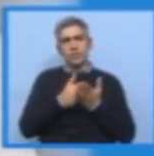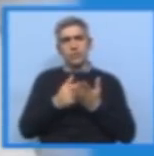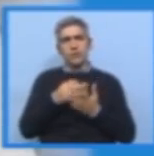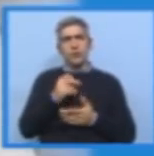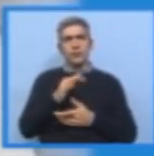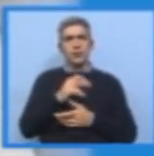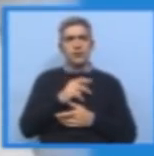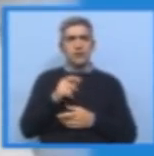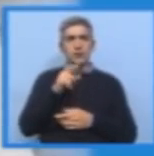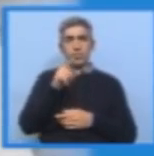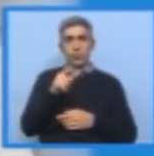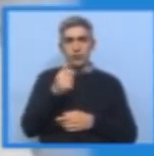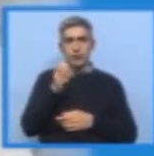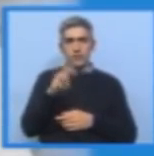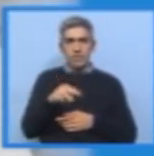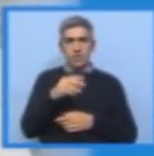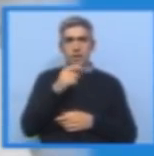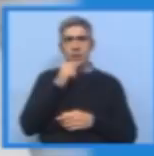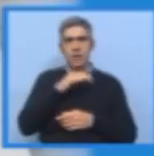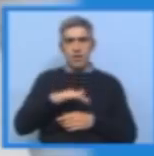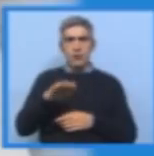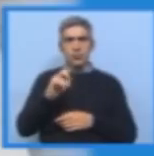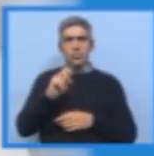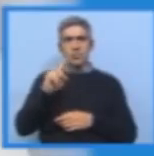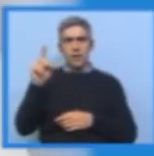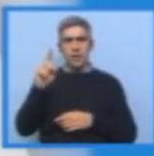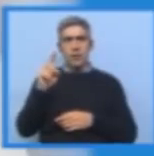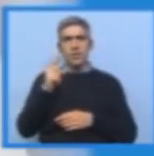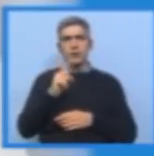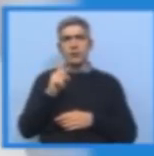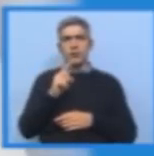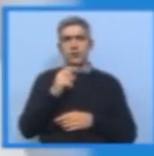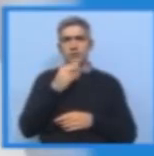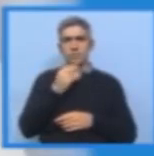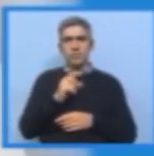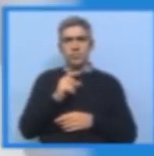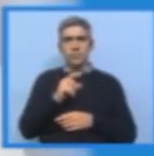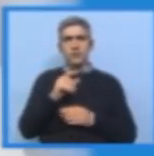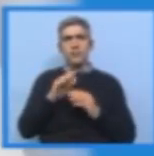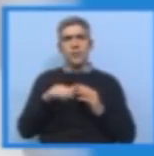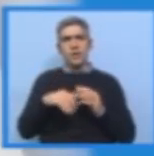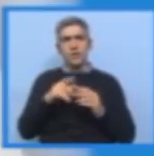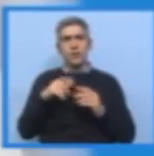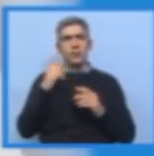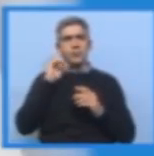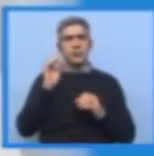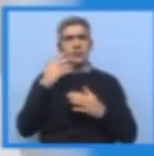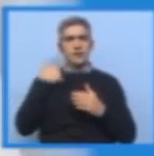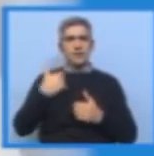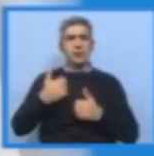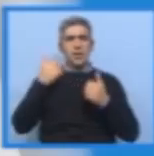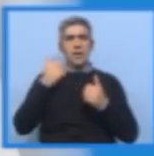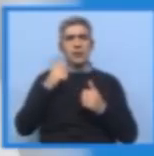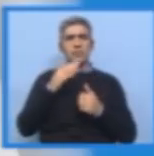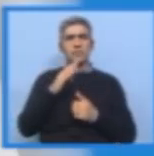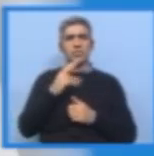profeta: Tu, Belém, terra de Judá, não és de modo nenhum a menor entre as principais cidades